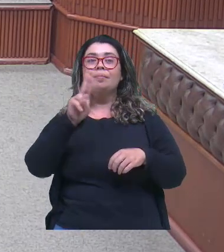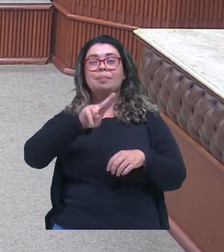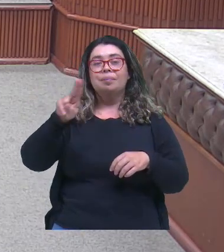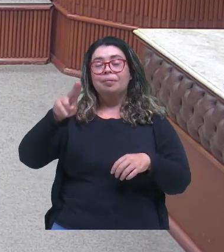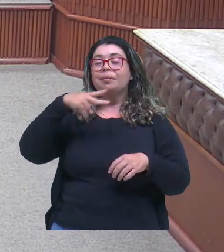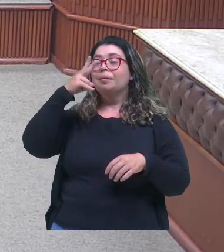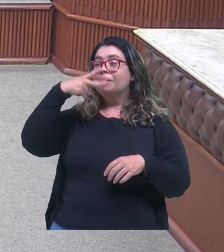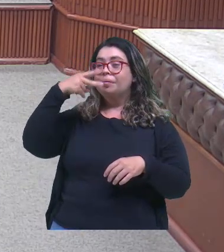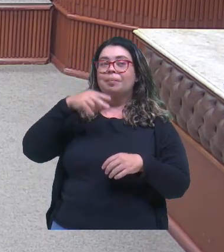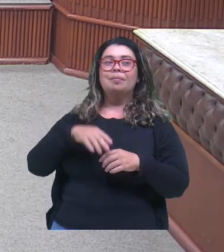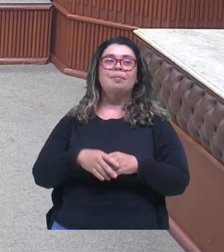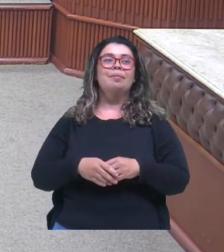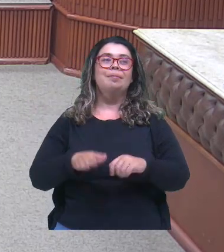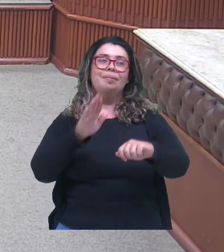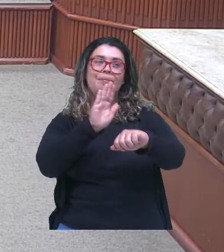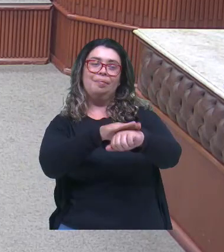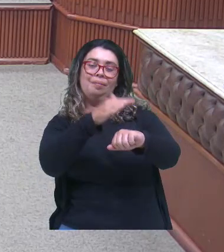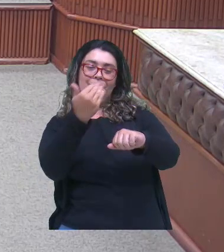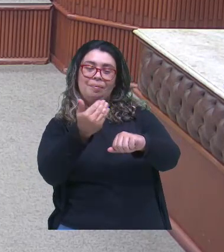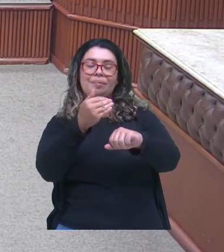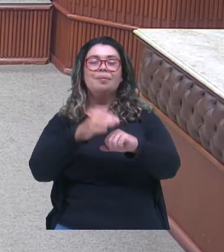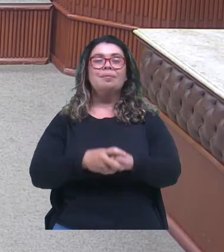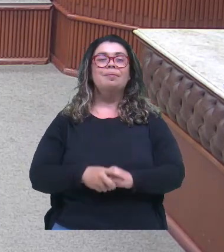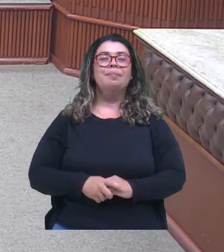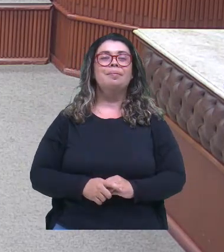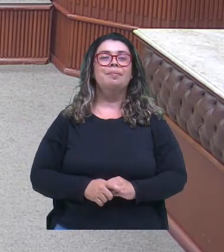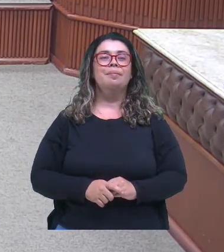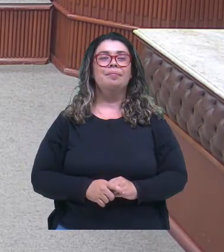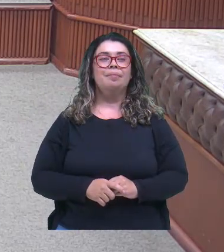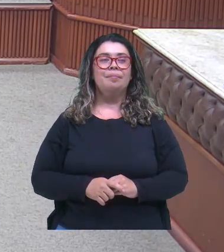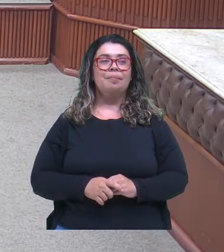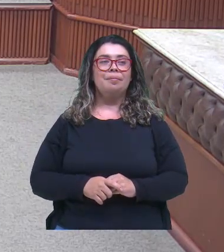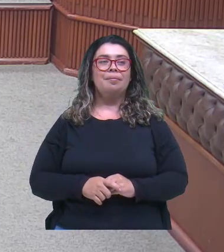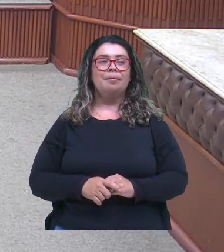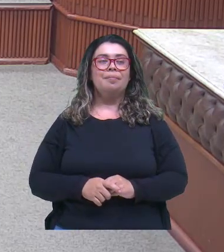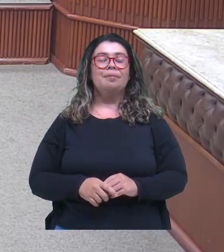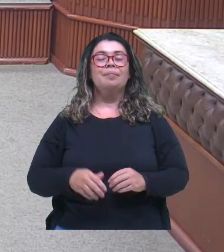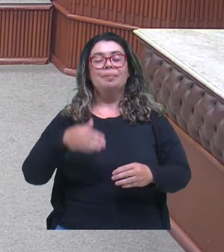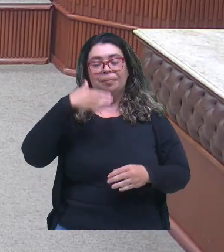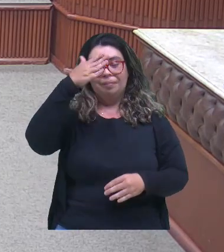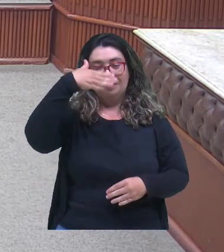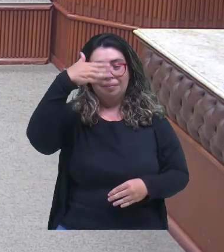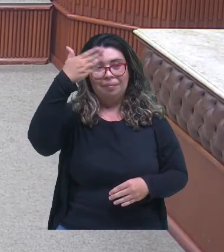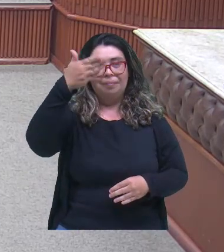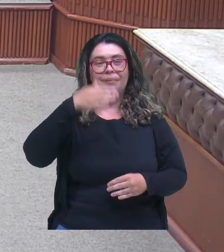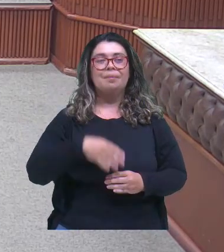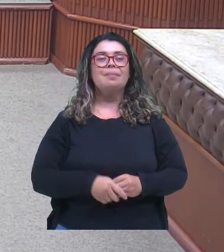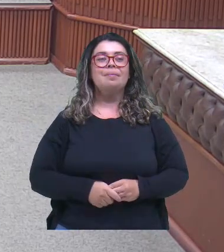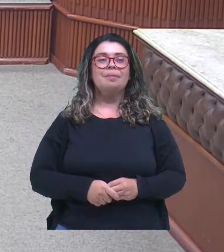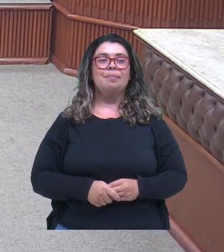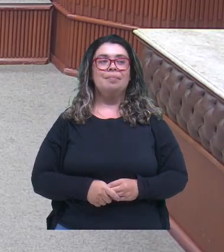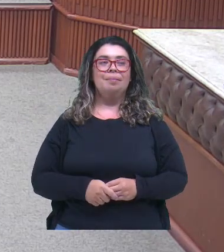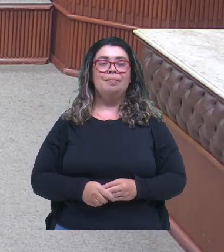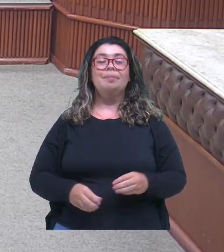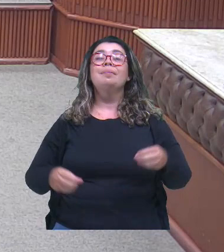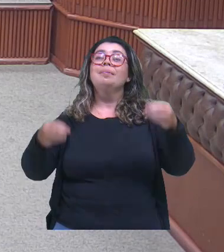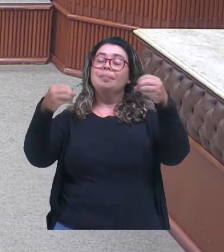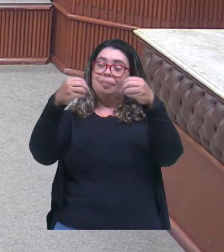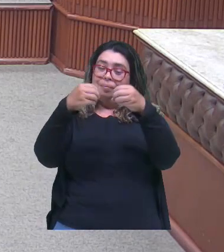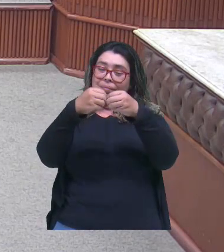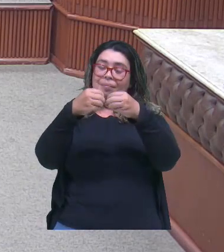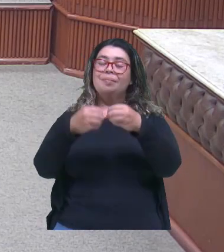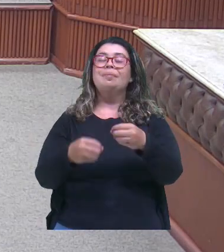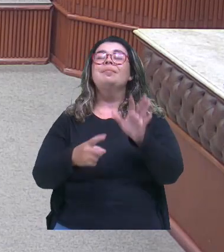citado, a hora que chegou o convite, ou o nome de vocês, para ser homenageado nessa Casa de Leis. Vocês merecem. E vocês